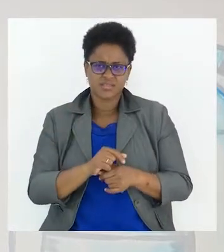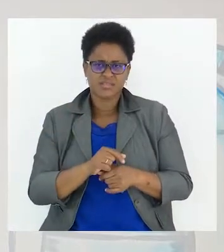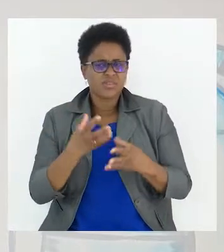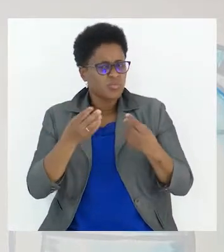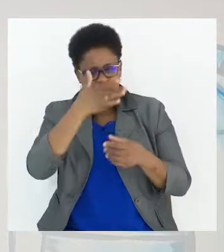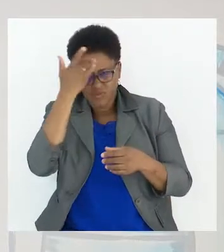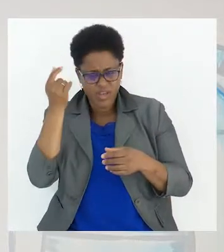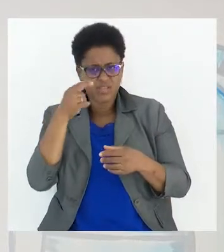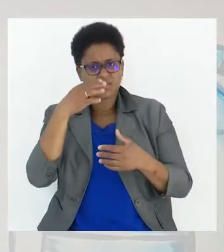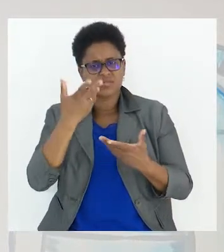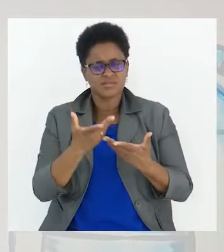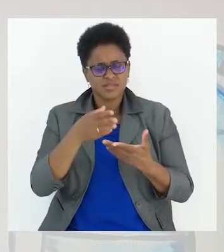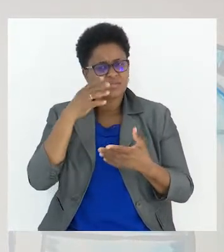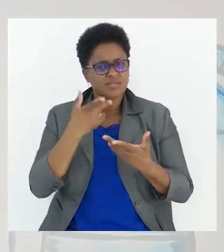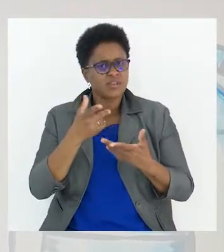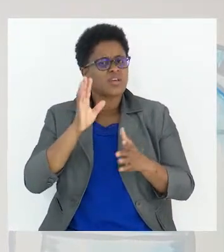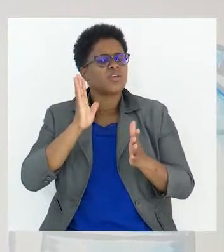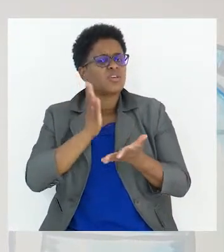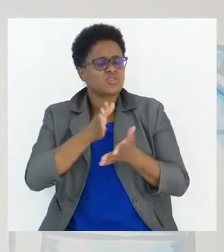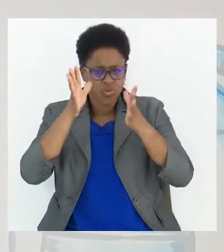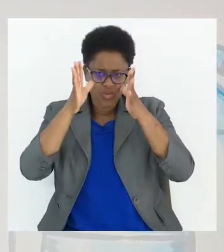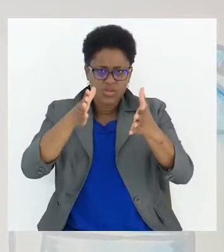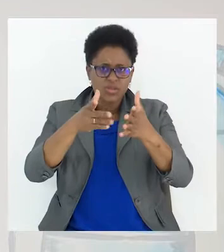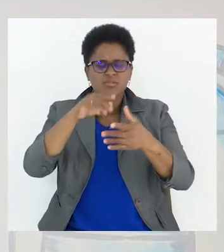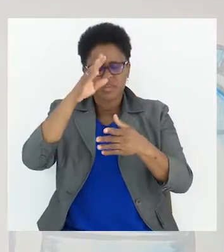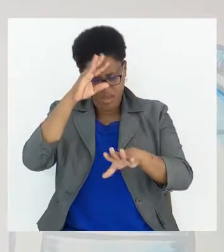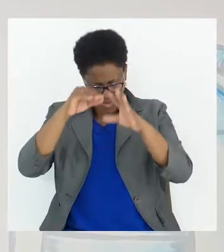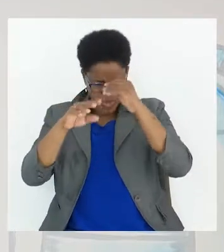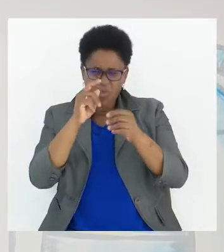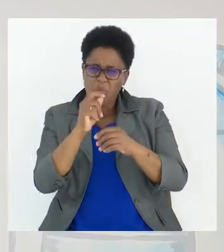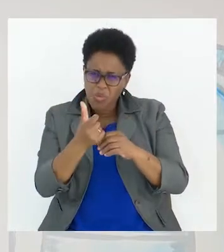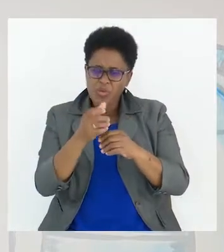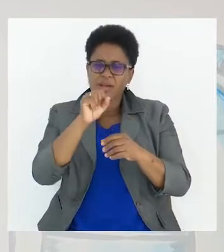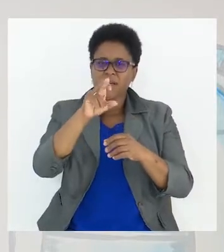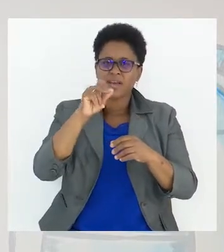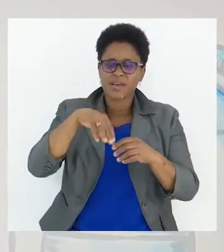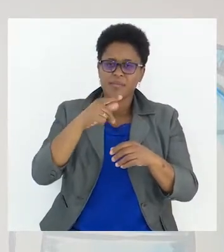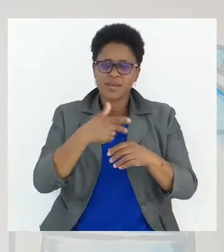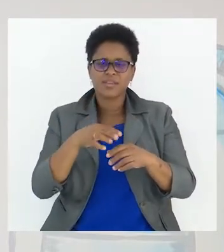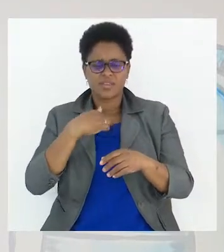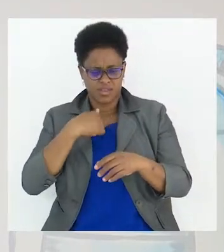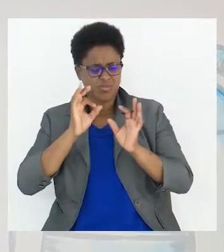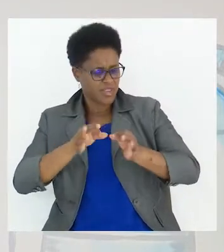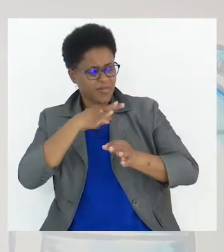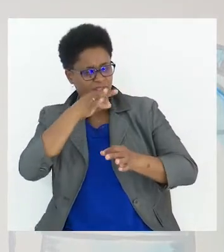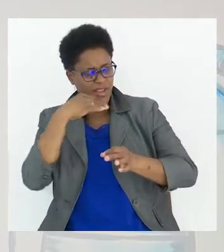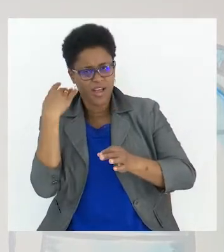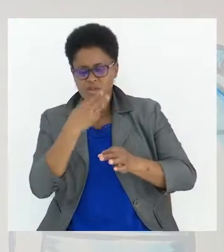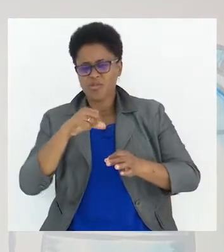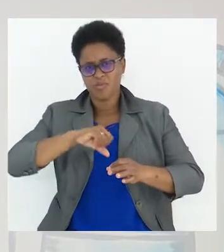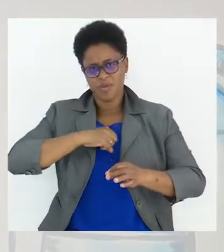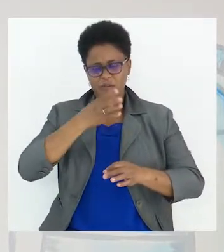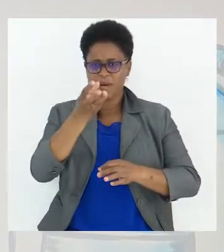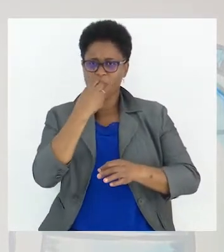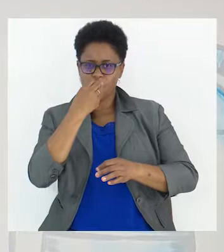concentrares, dominares um pouco aquilo que é a gramática. Eu costumo dizer aos meus alunos para comerem a gramática.